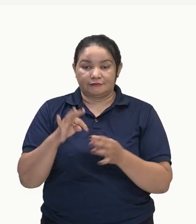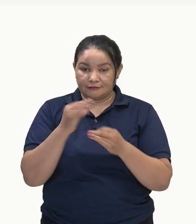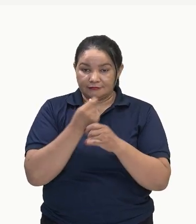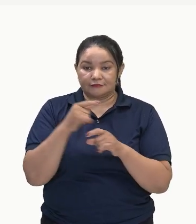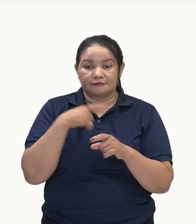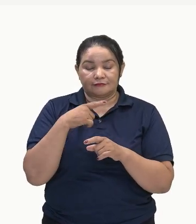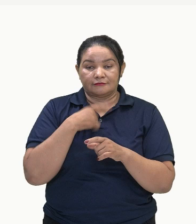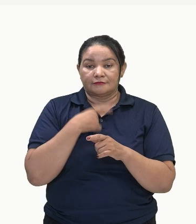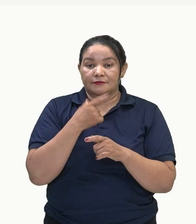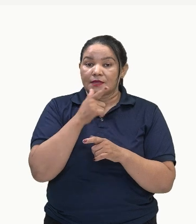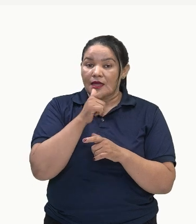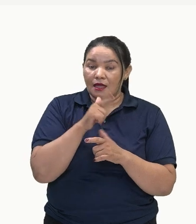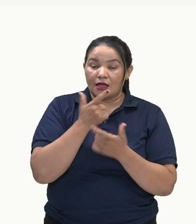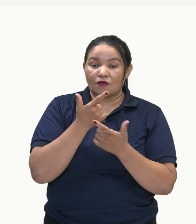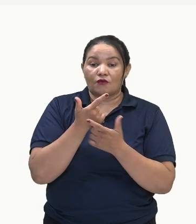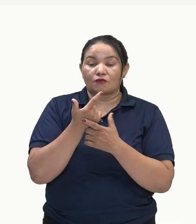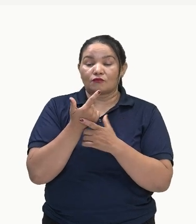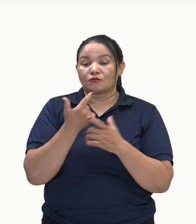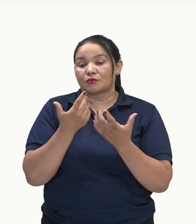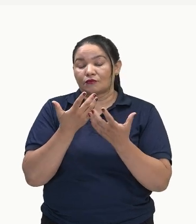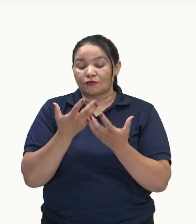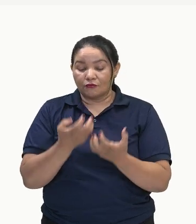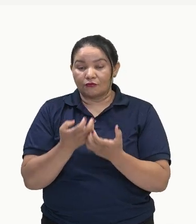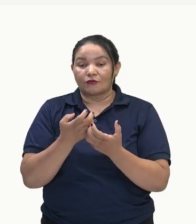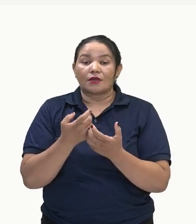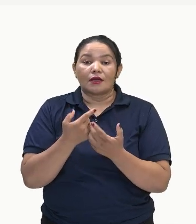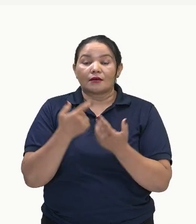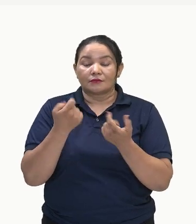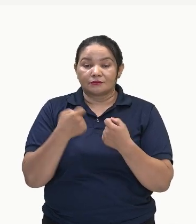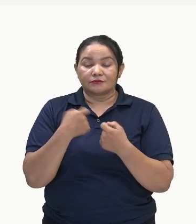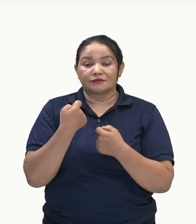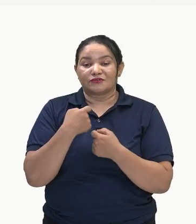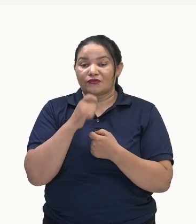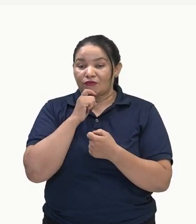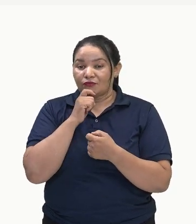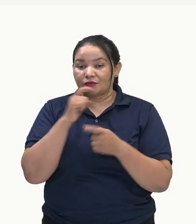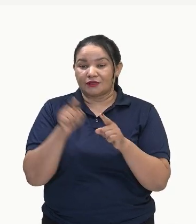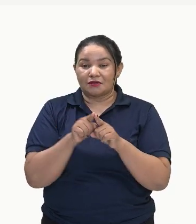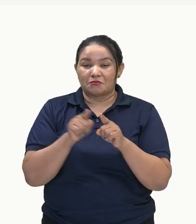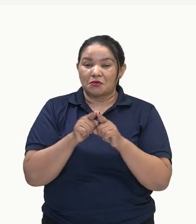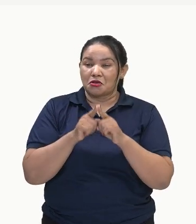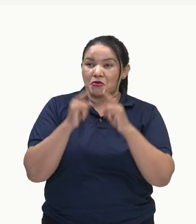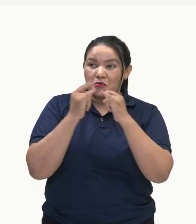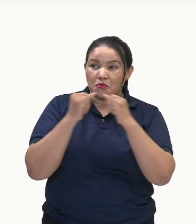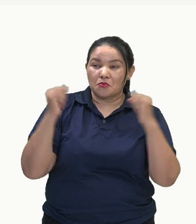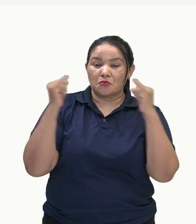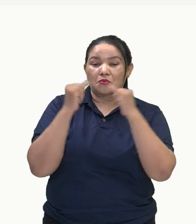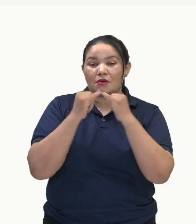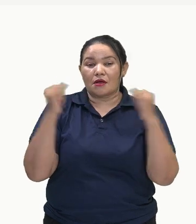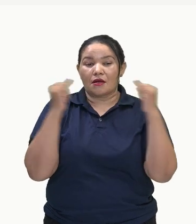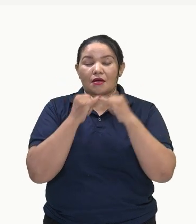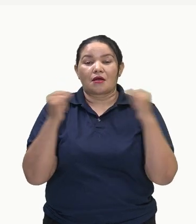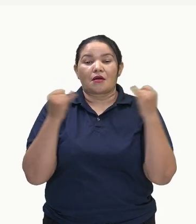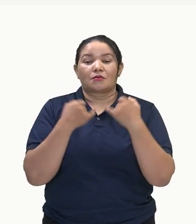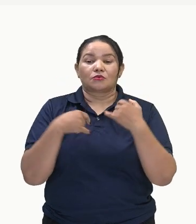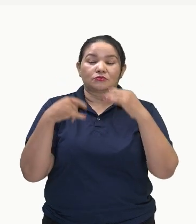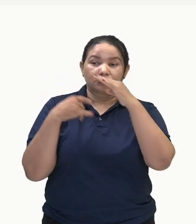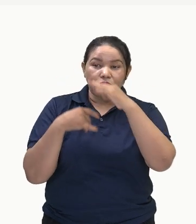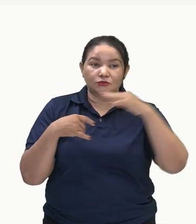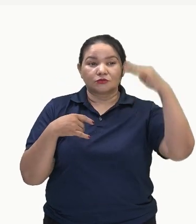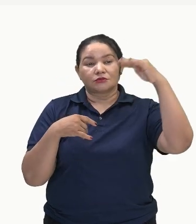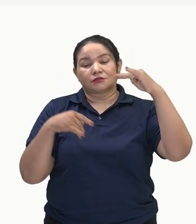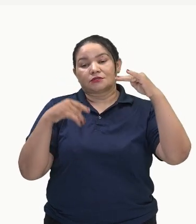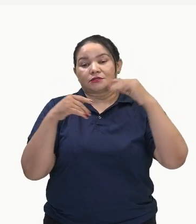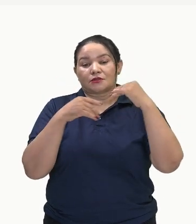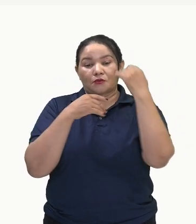essa eletricidade, então, vai ser distribuída, né? Através dos cabos, através dos postes, certo? Então, não muda